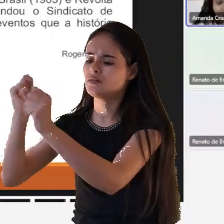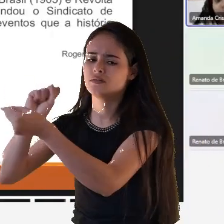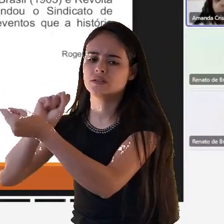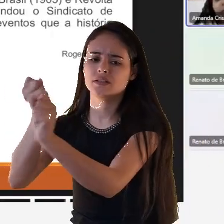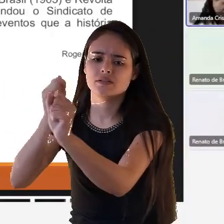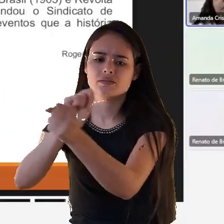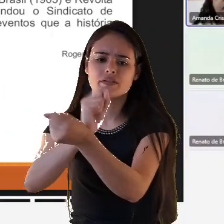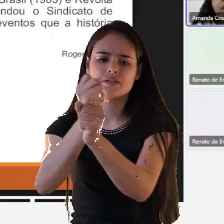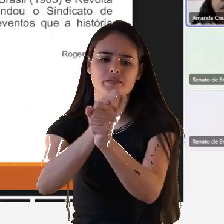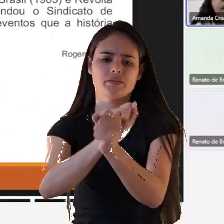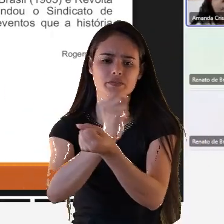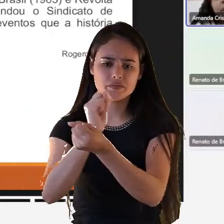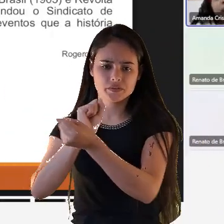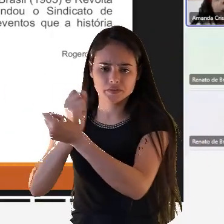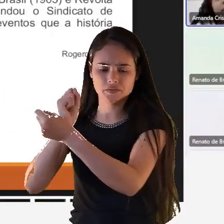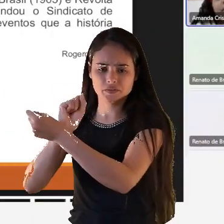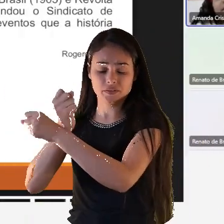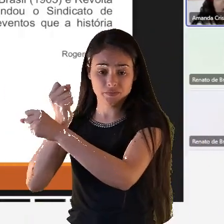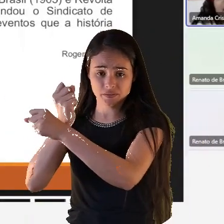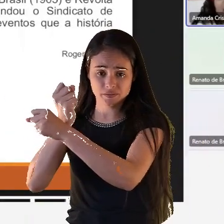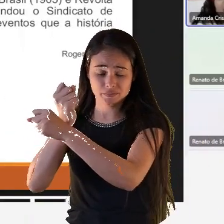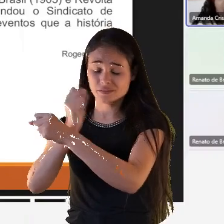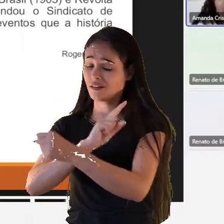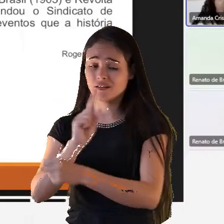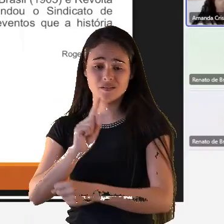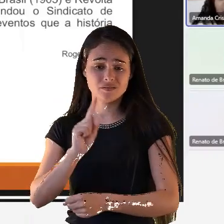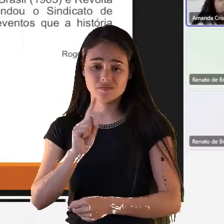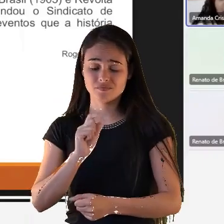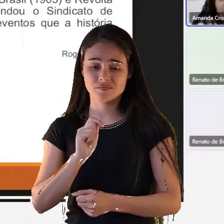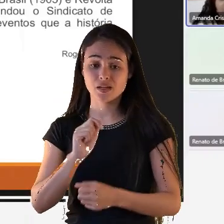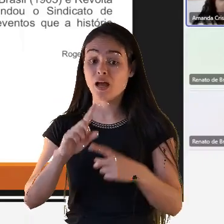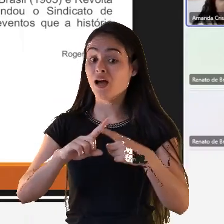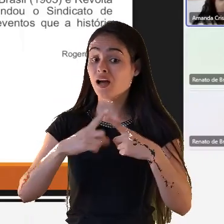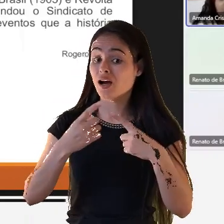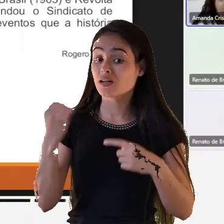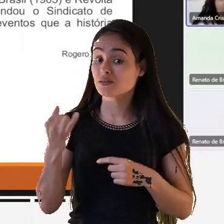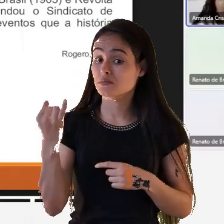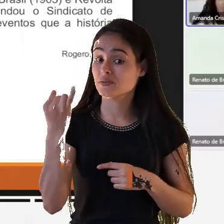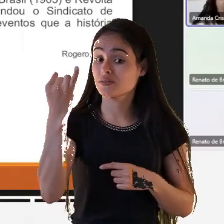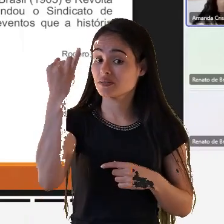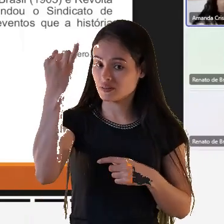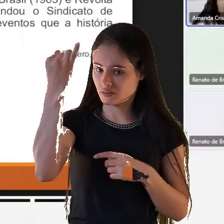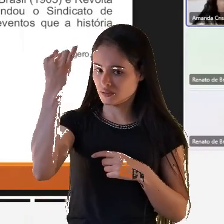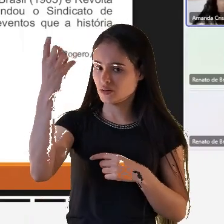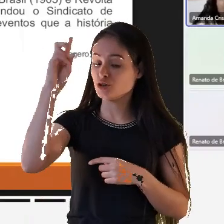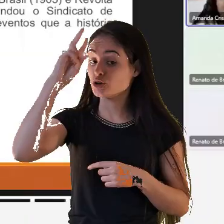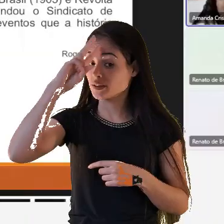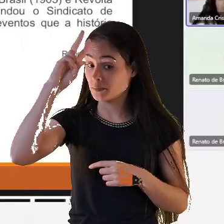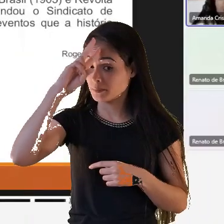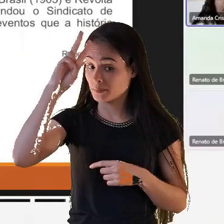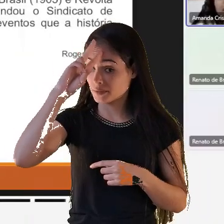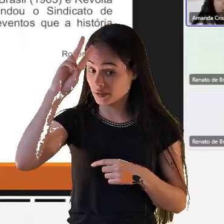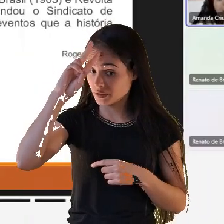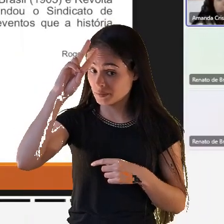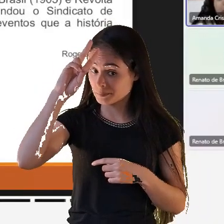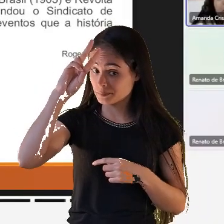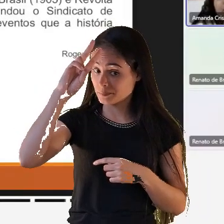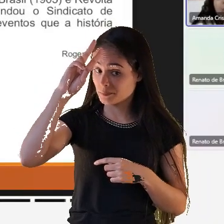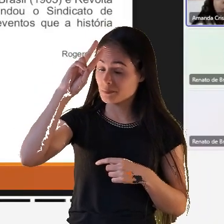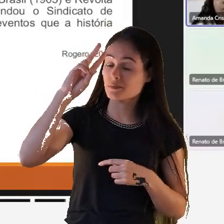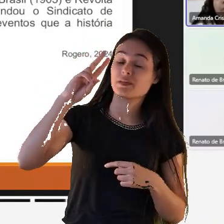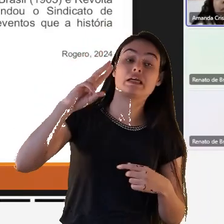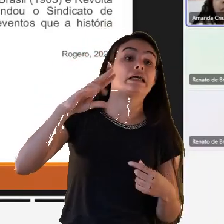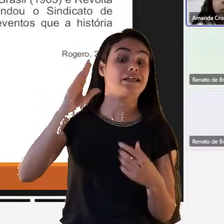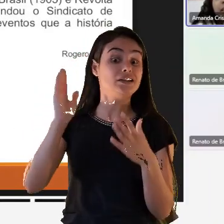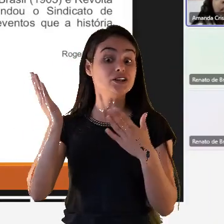é fato, né? Mas é importante também a gente dizer que muitas pessoas livres,